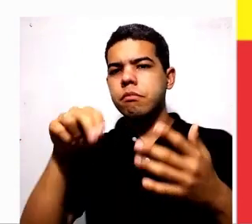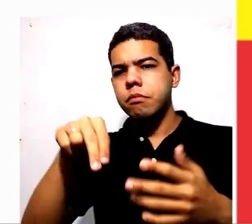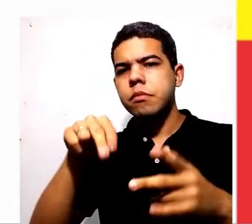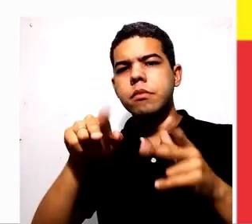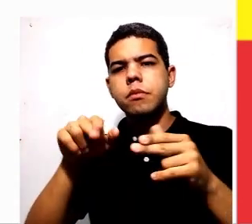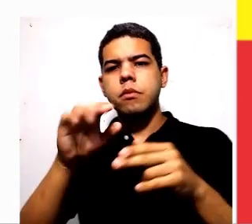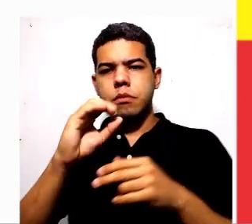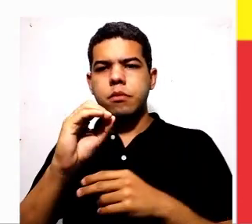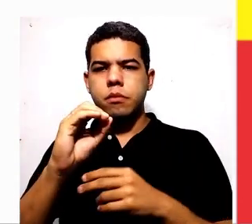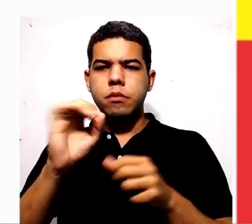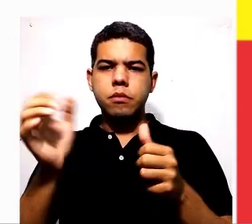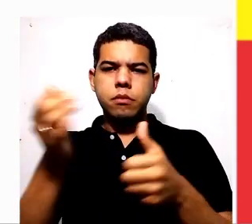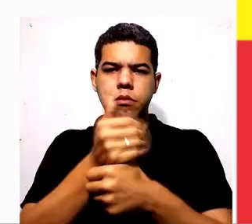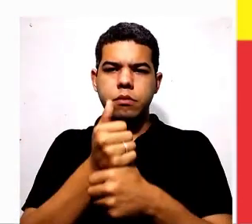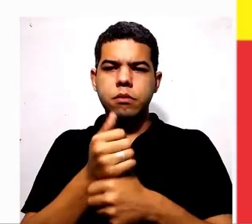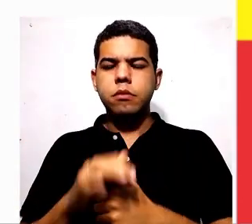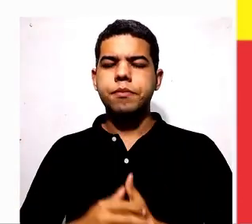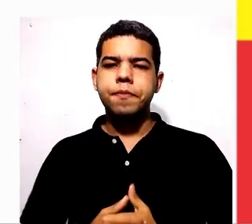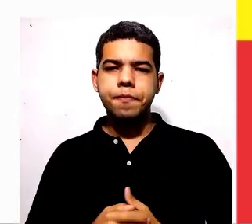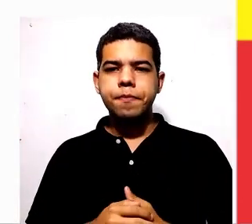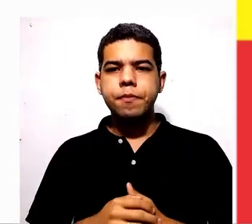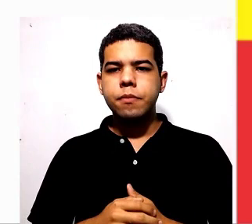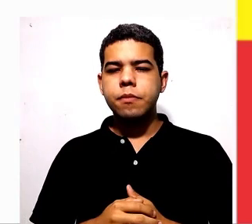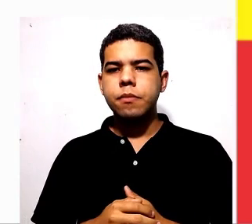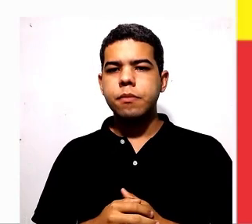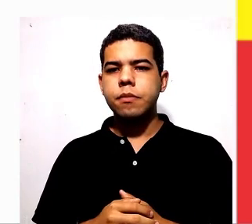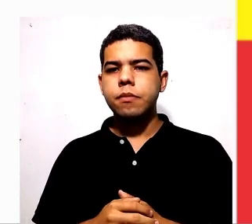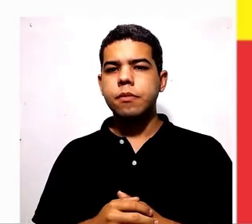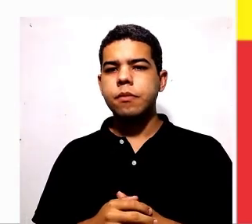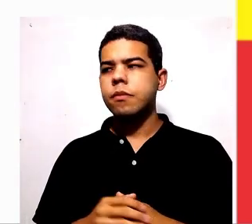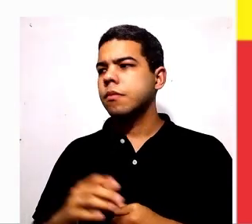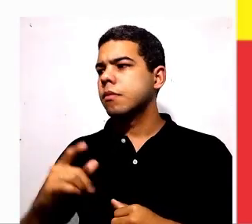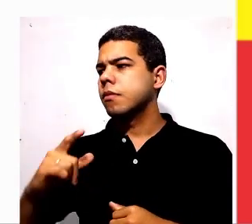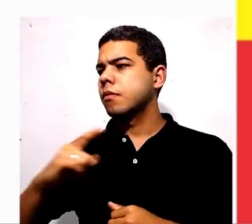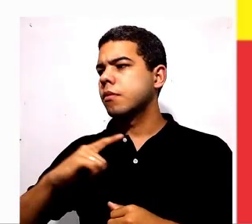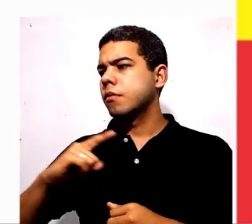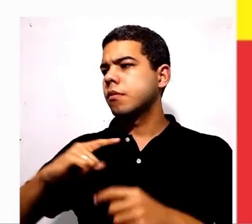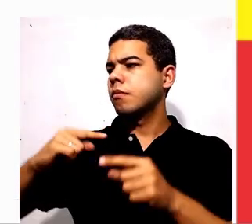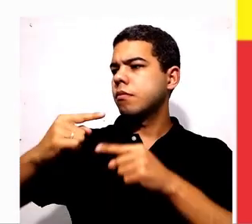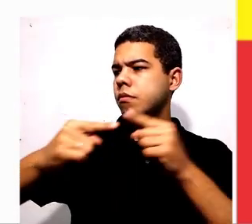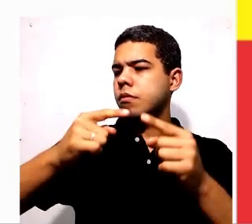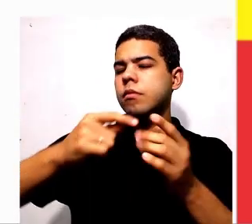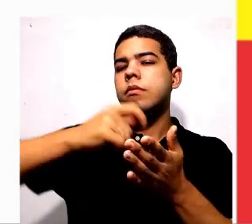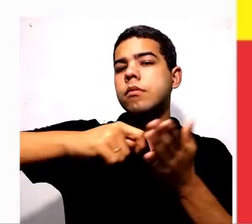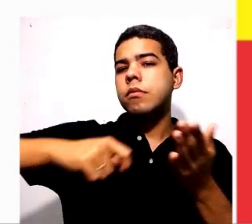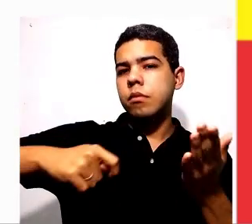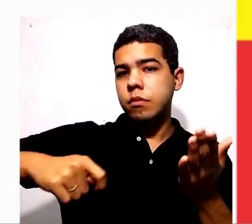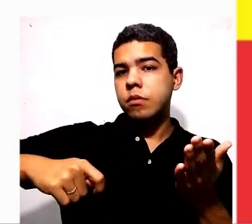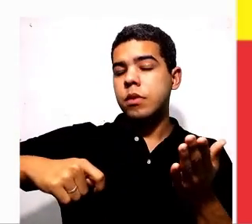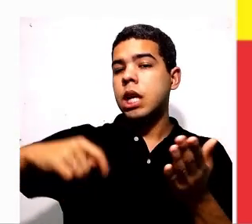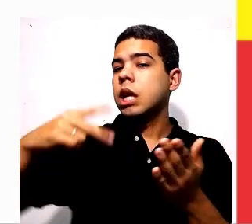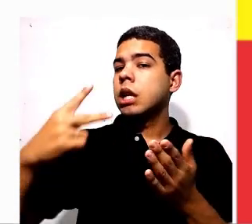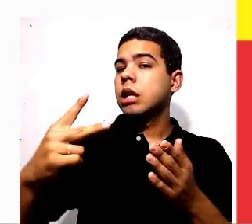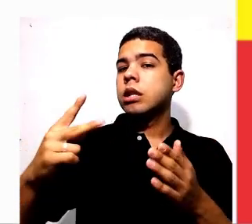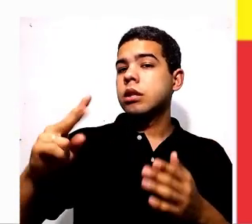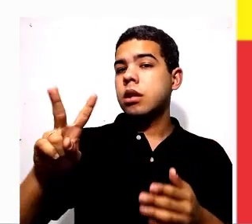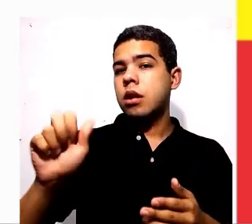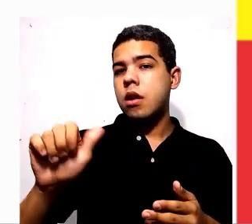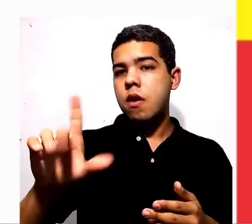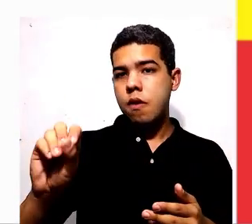0. Então, vou começar com 0. Depois, você vai fazer o quê? Você vai escrever, ó, o valor de